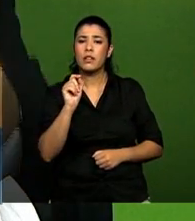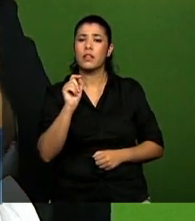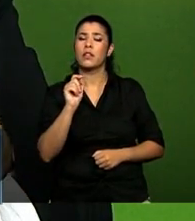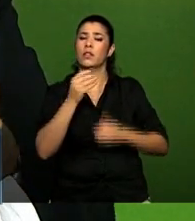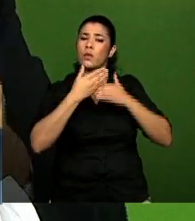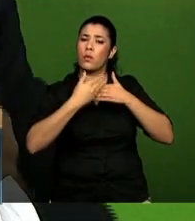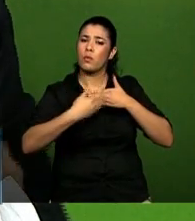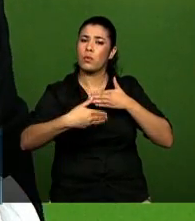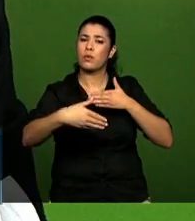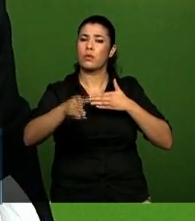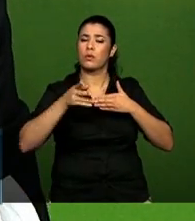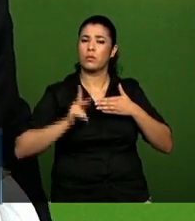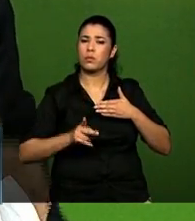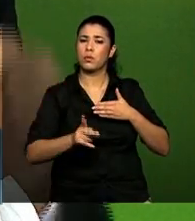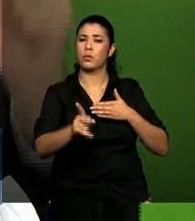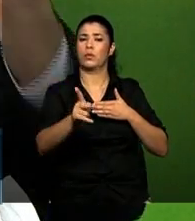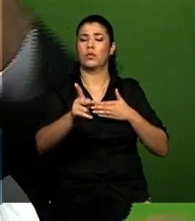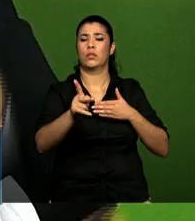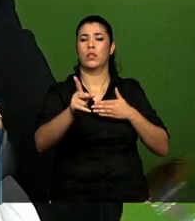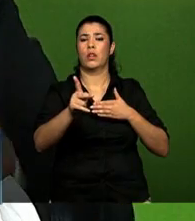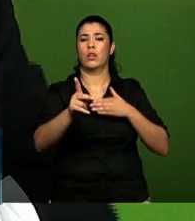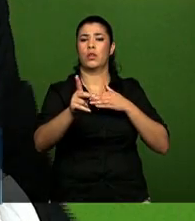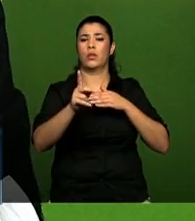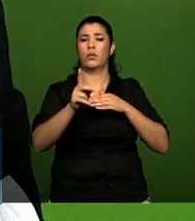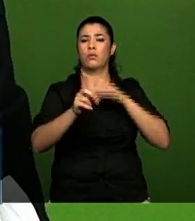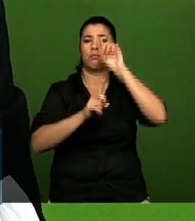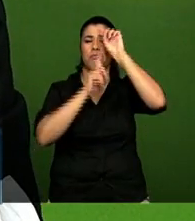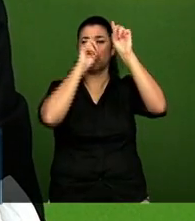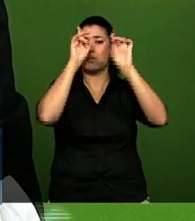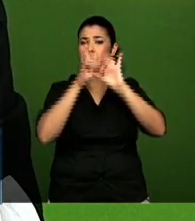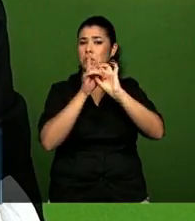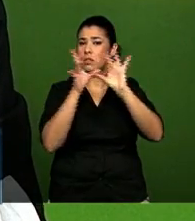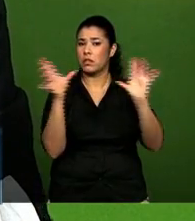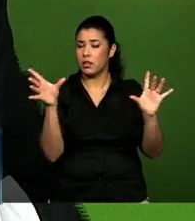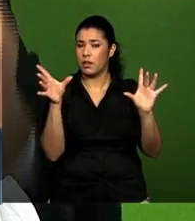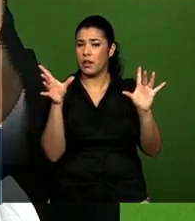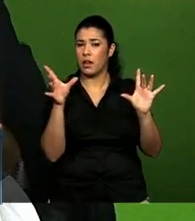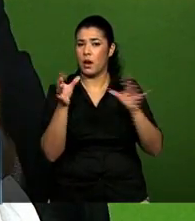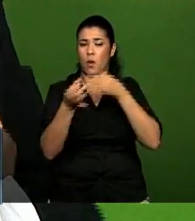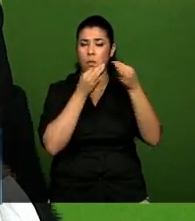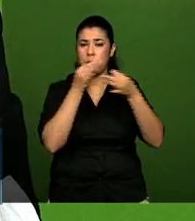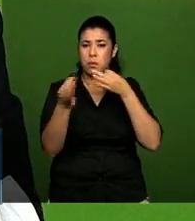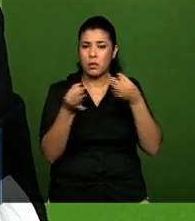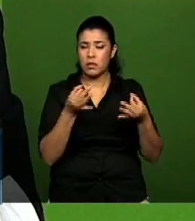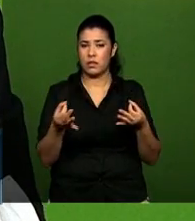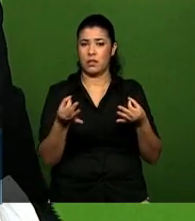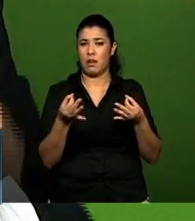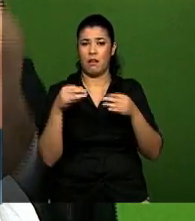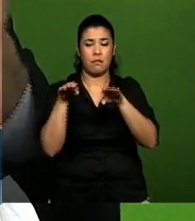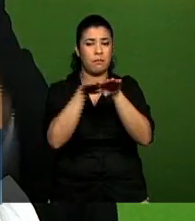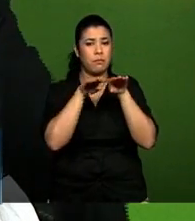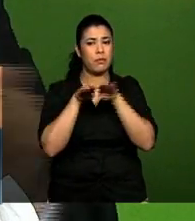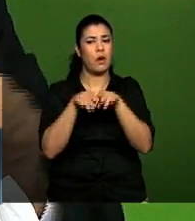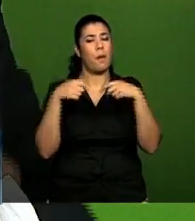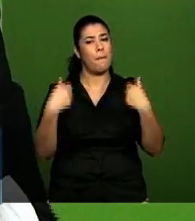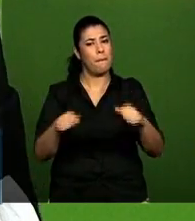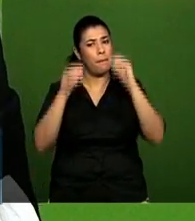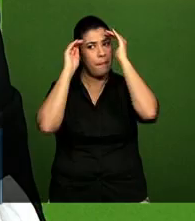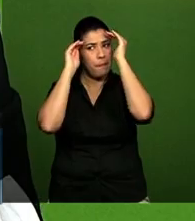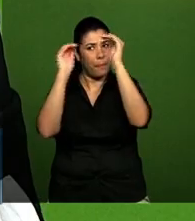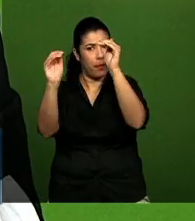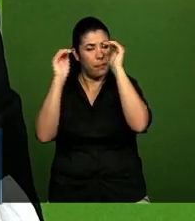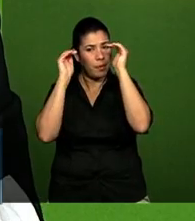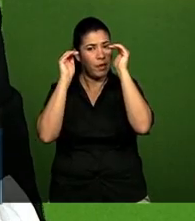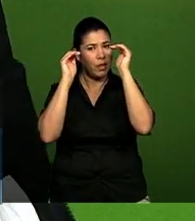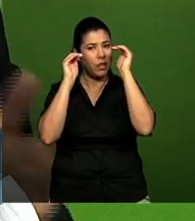processo de encontro de opiniões e de construção de consensos mas ele deve ter capacidade de conviver com opiniões